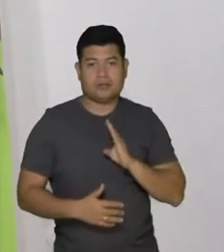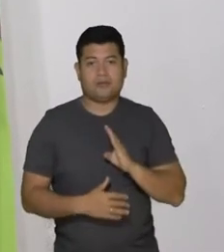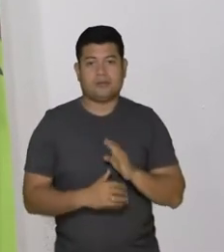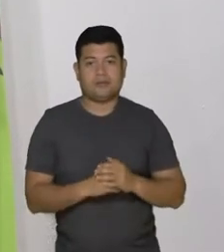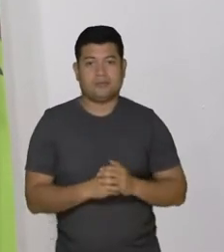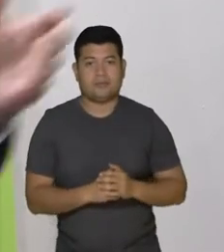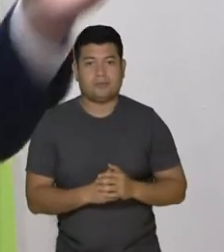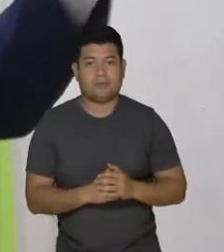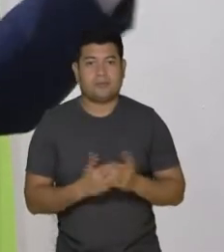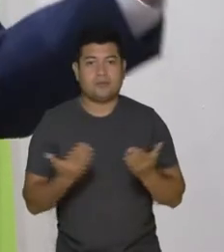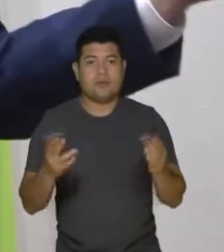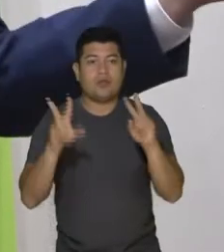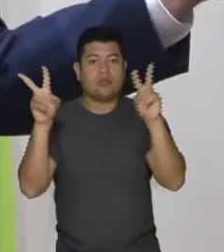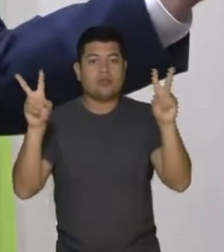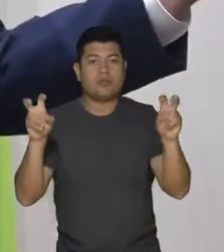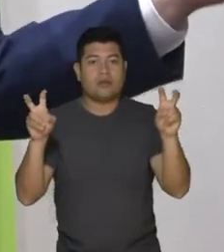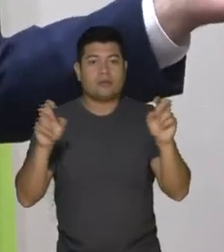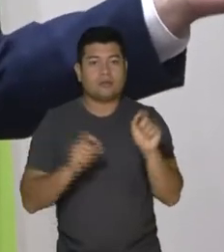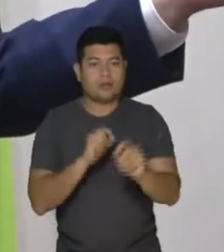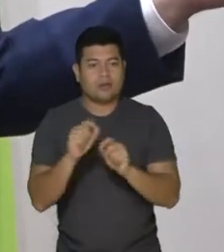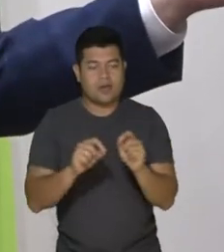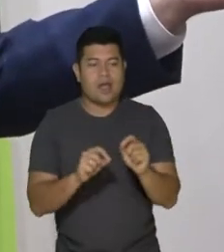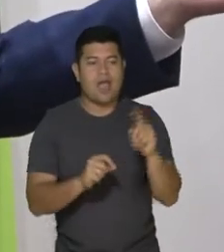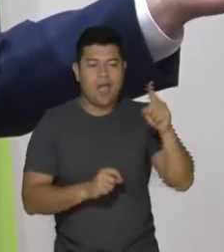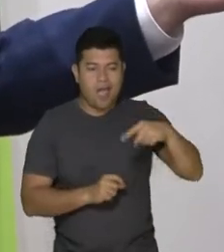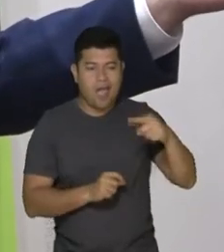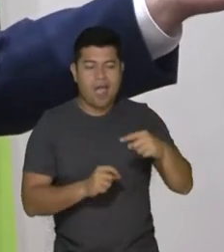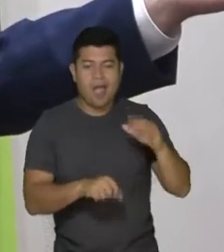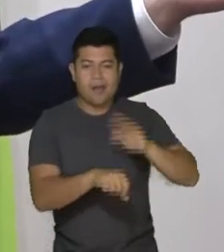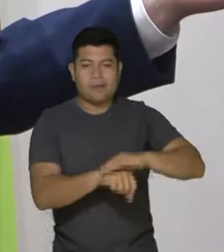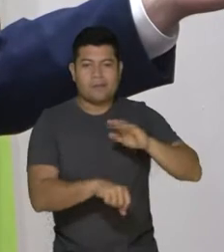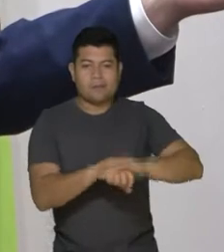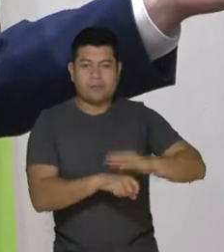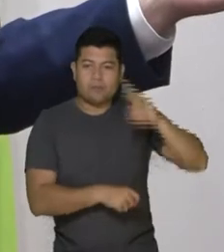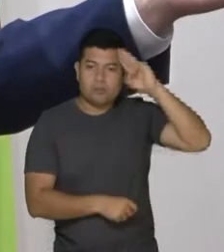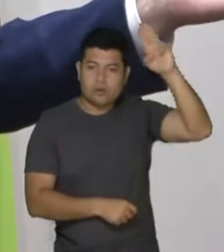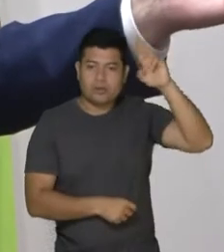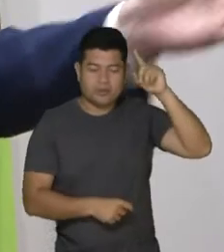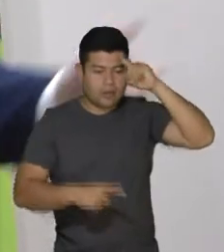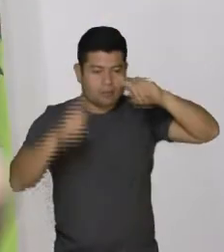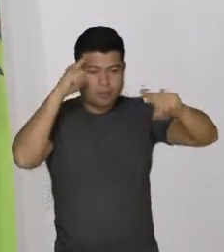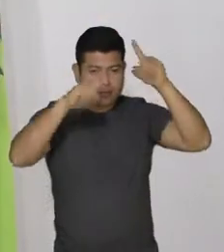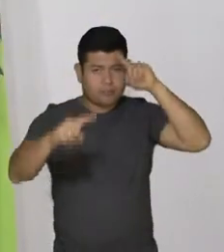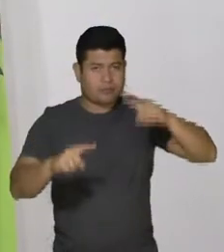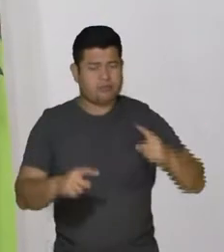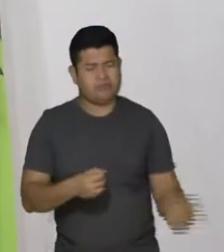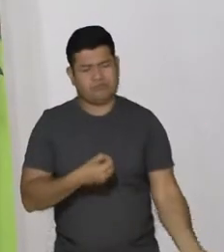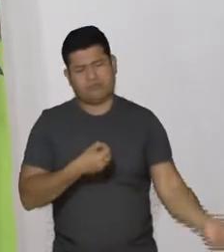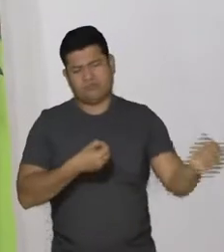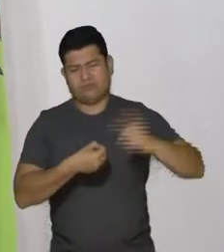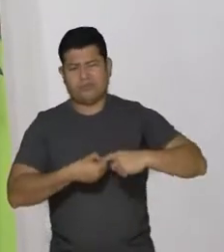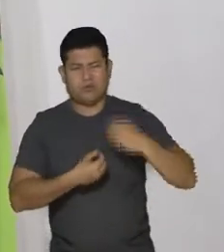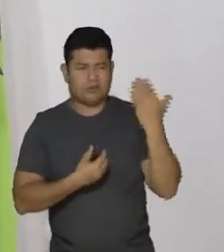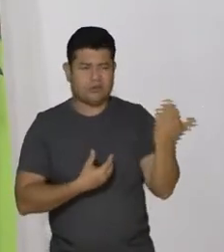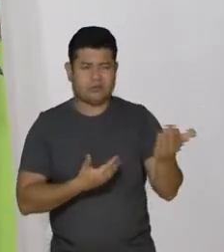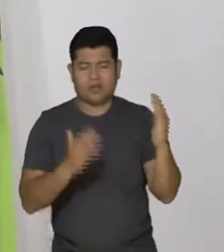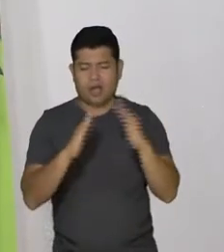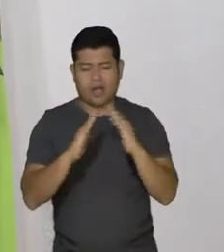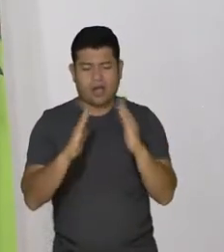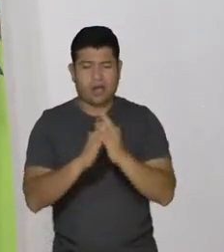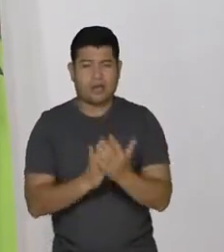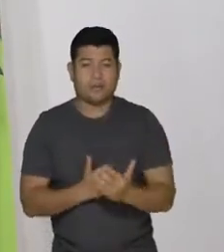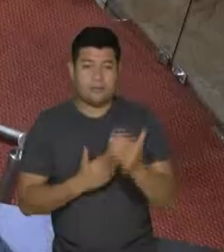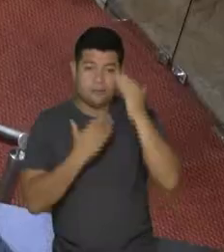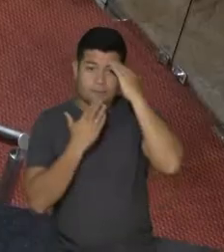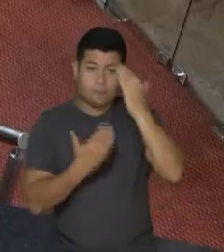chama o jeito Moisés de governar vai para casa Moisés obrigado